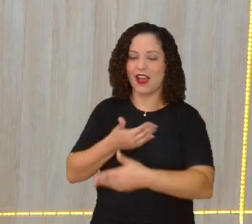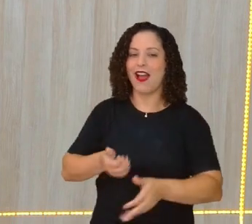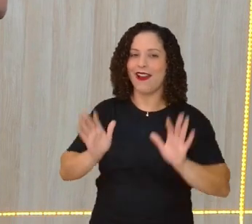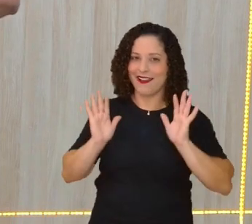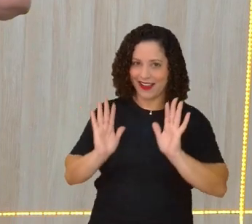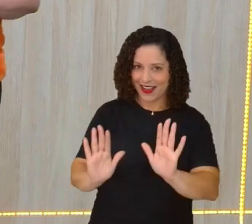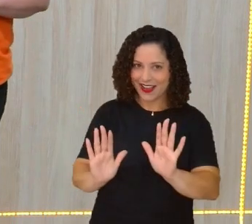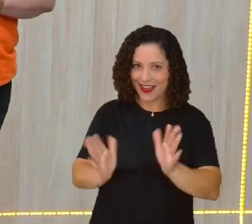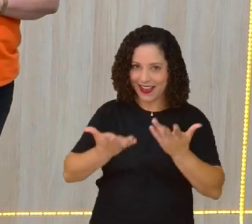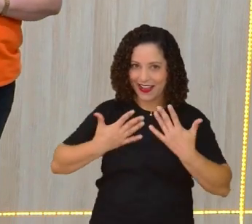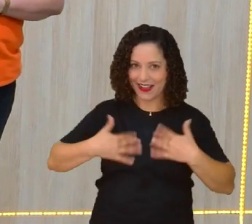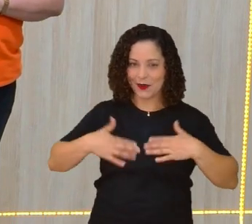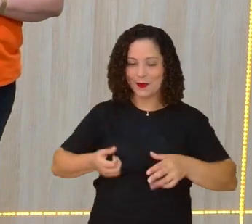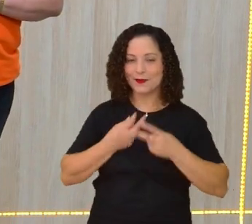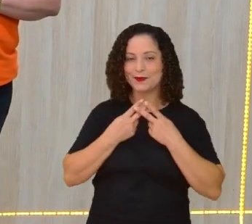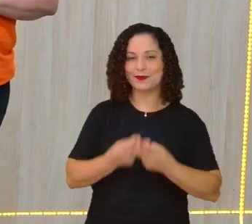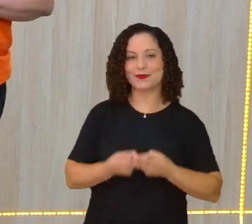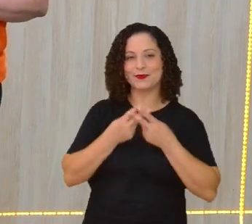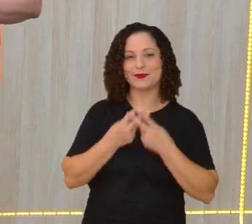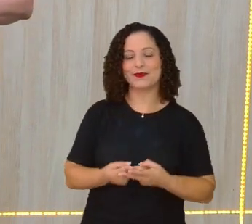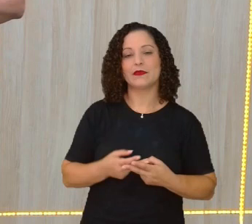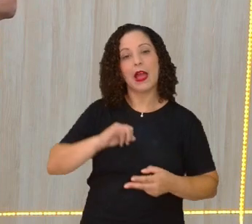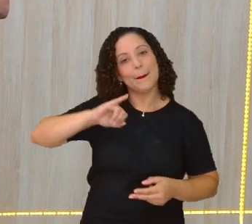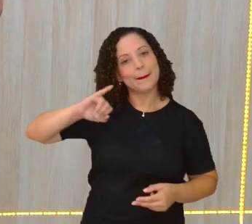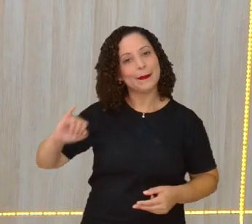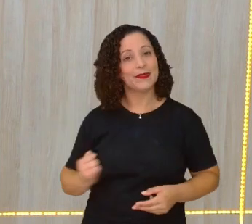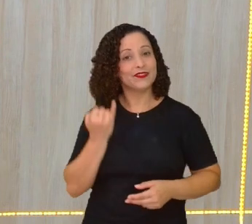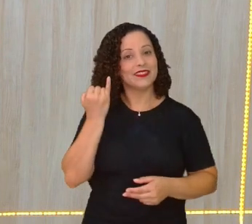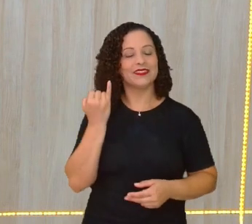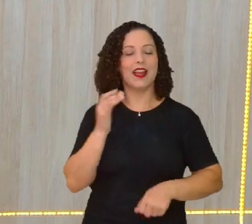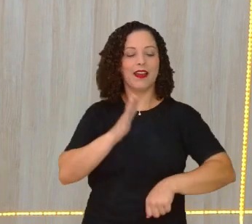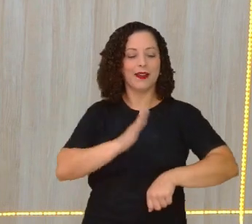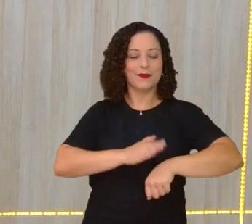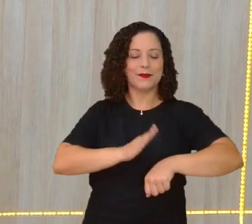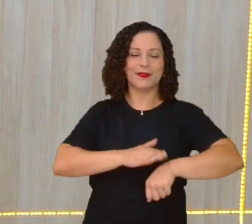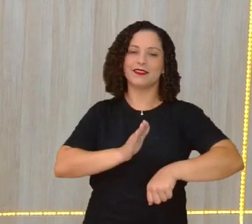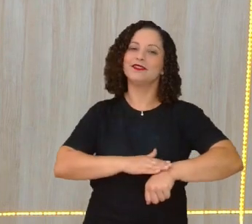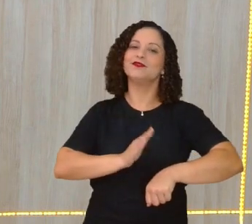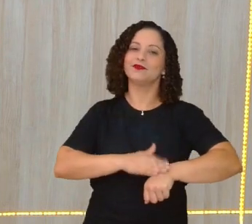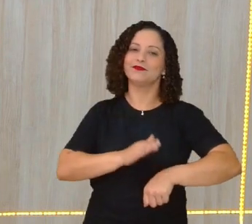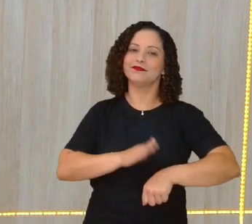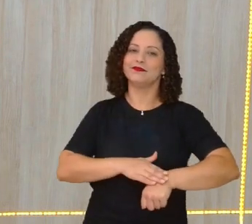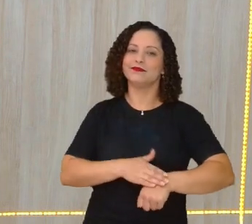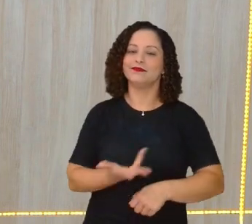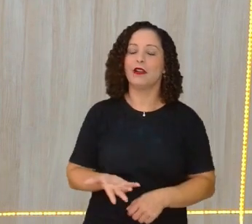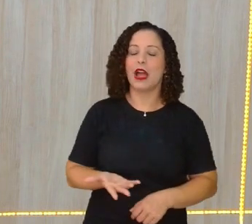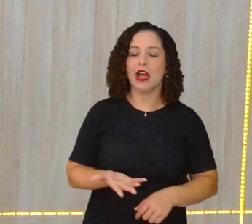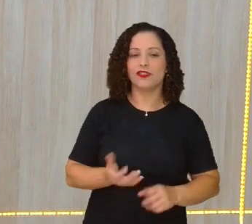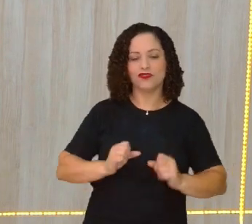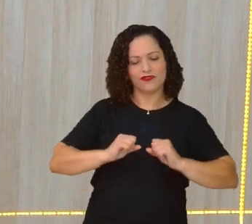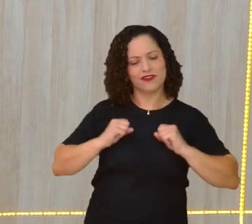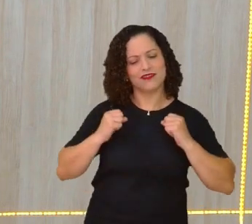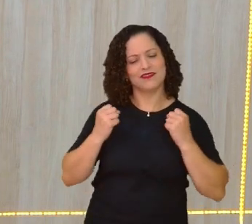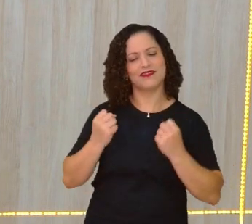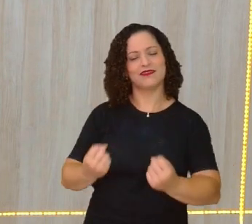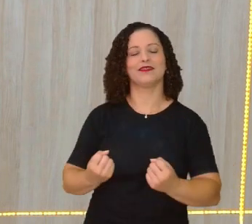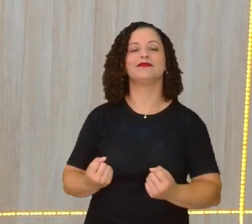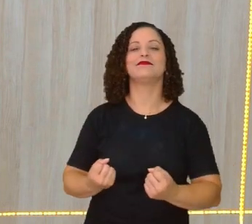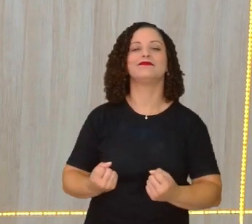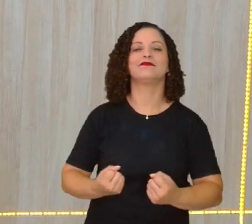aí, aproveitem, não é, esse tempo que vocês têm para reforçar, não é? Vocês